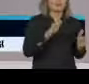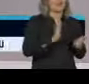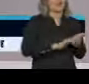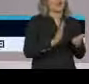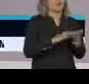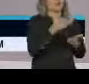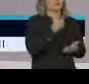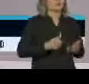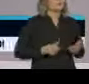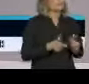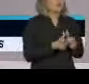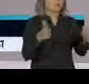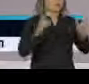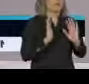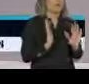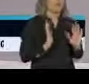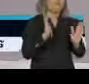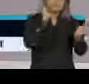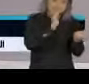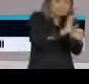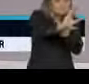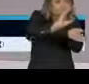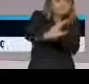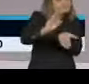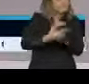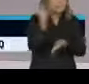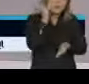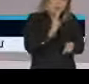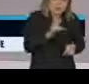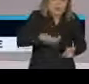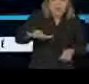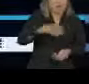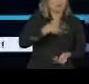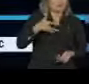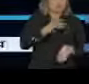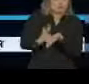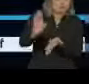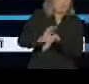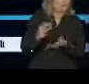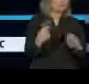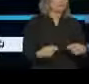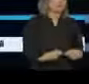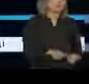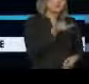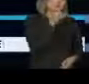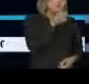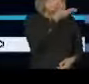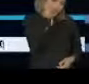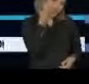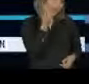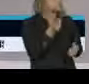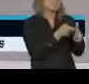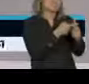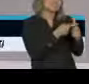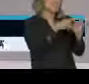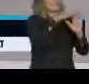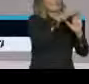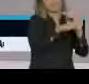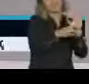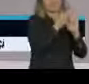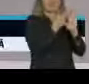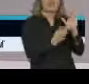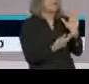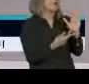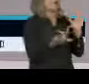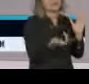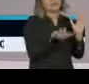público, ampliar o gasto público para, primeiro, garantir recursos para a saúde. Esquece lei de responsabilidade fiscal,